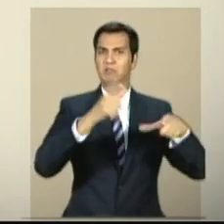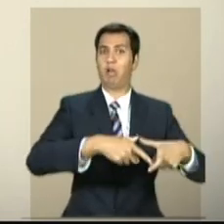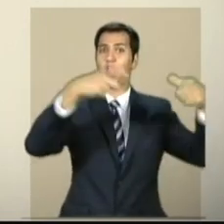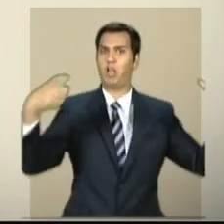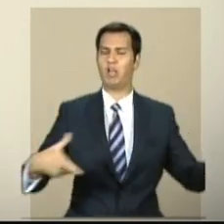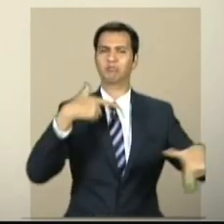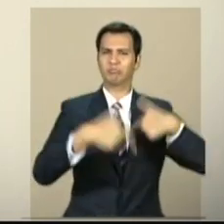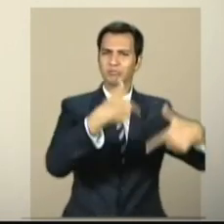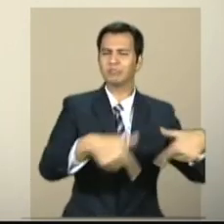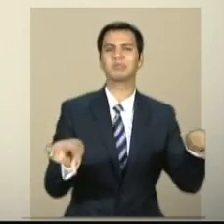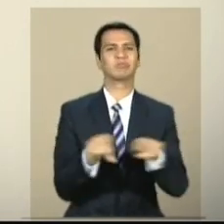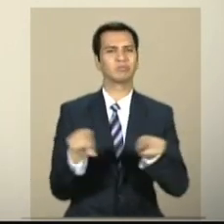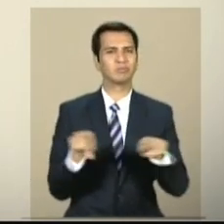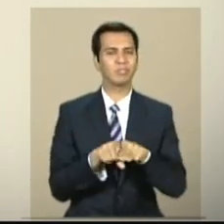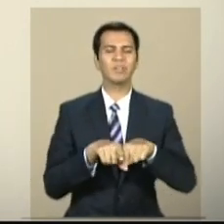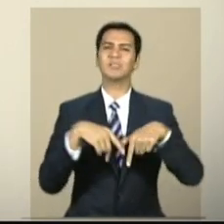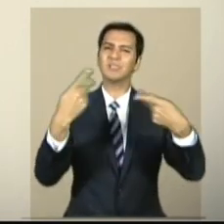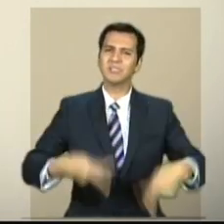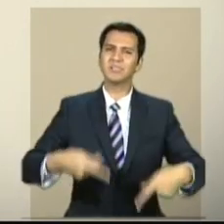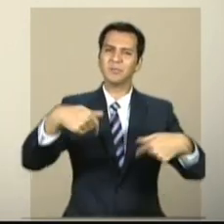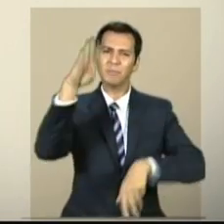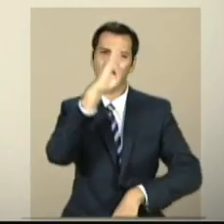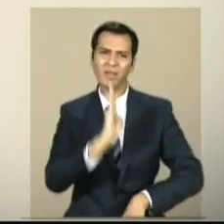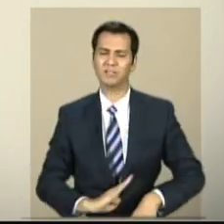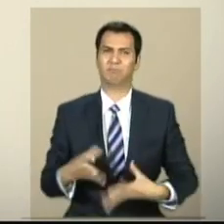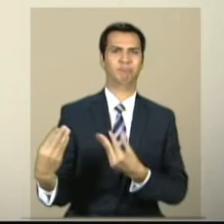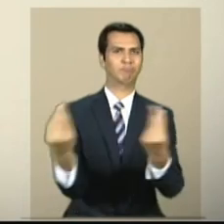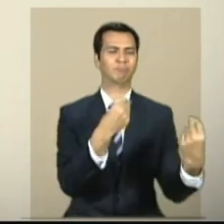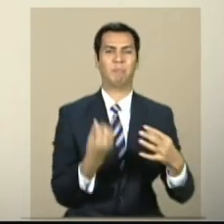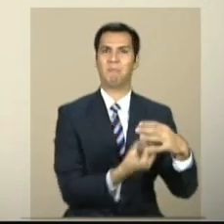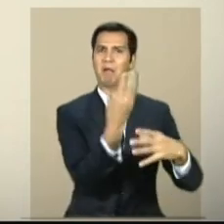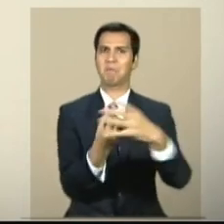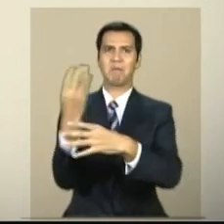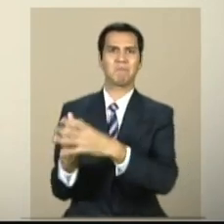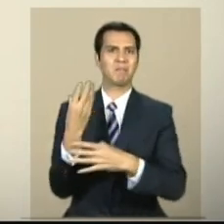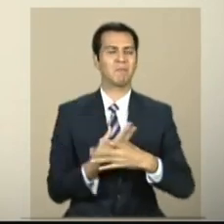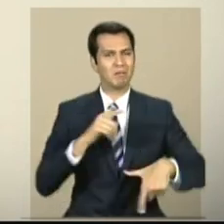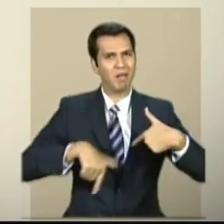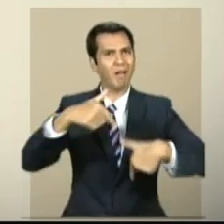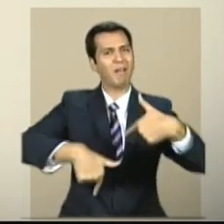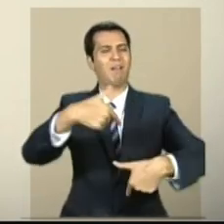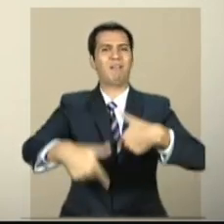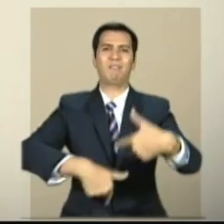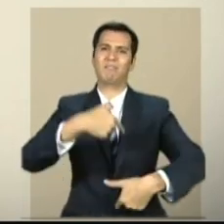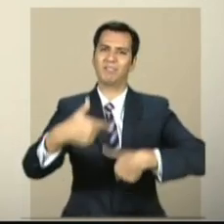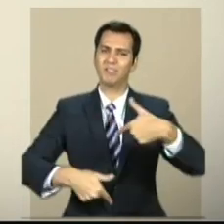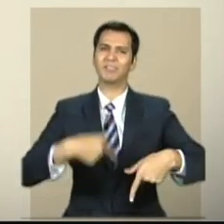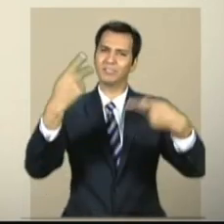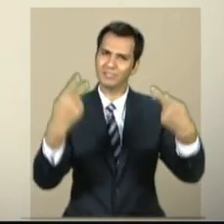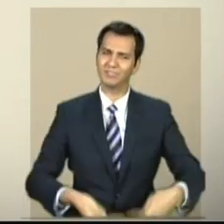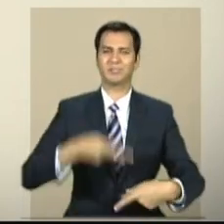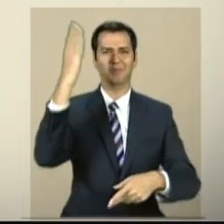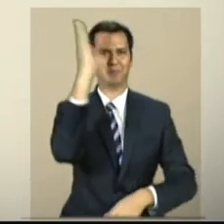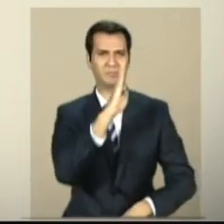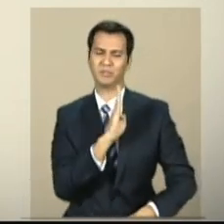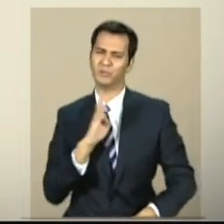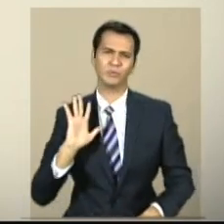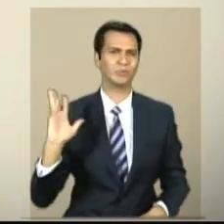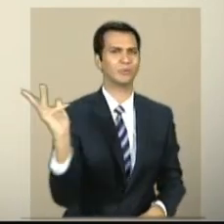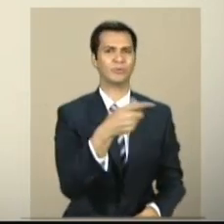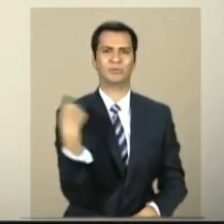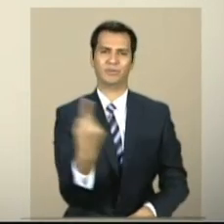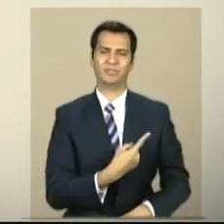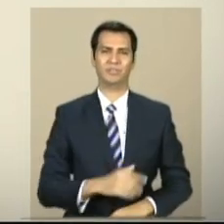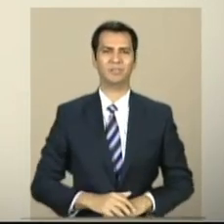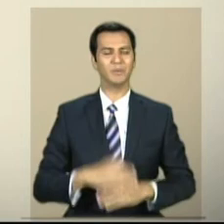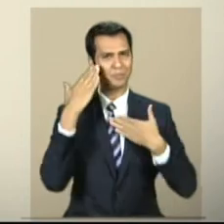empresas e, sobretudo, nesse Brasil produtivo, empreendedor e trabalhador, que é o Brasil de todos os